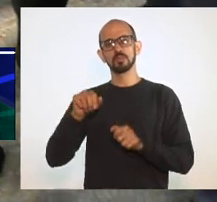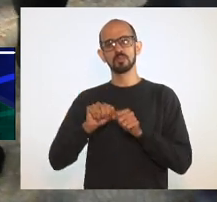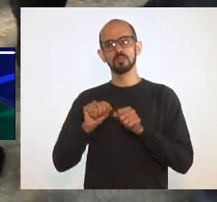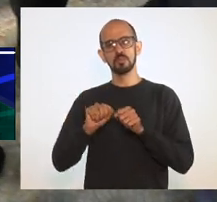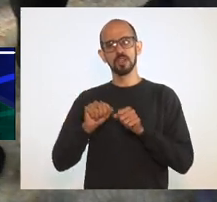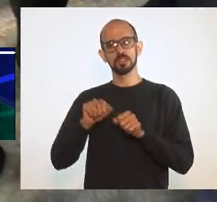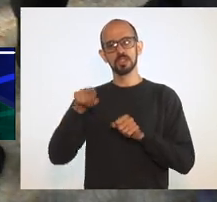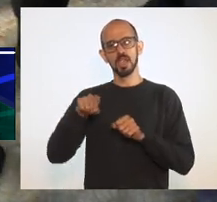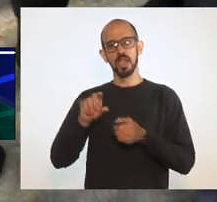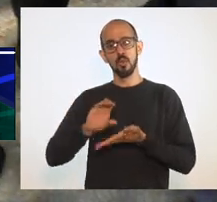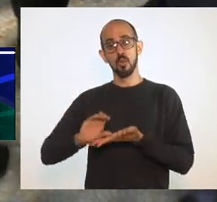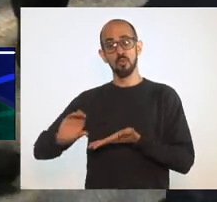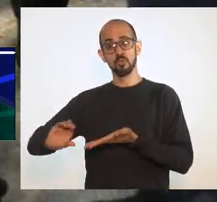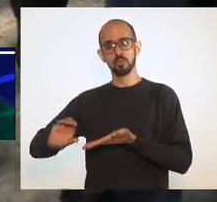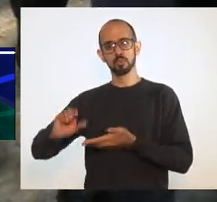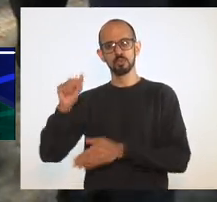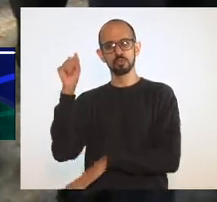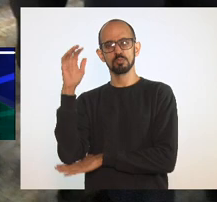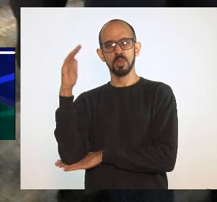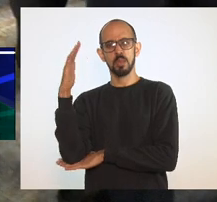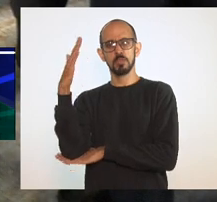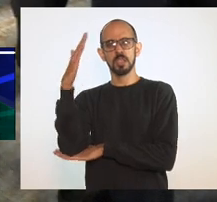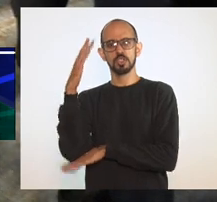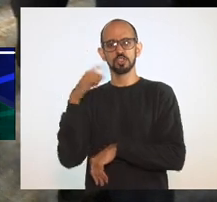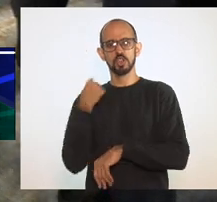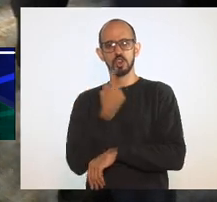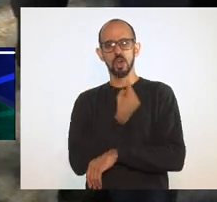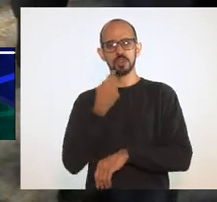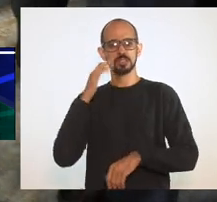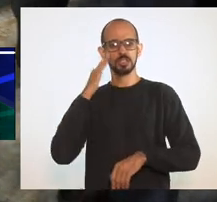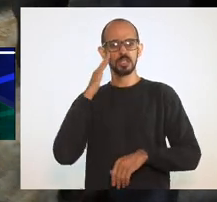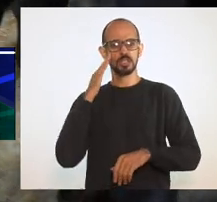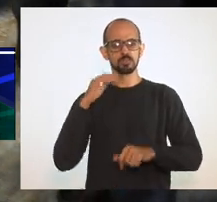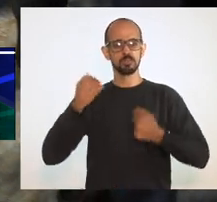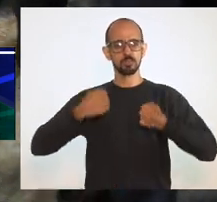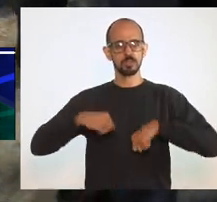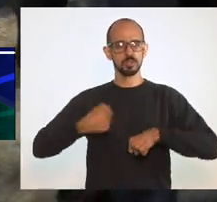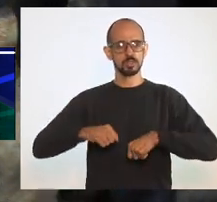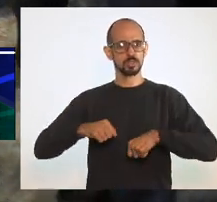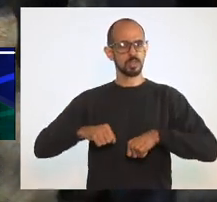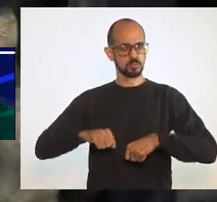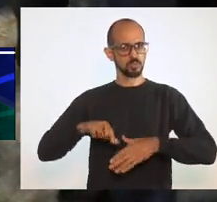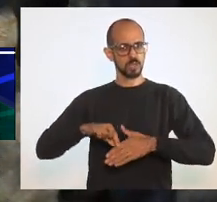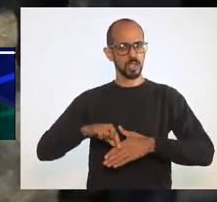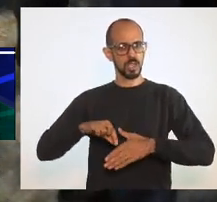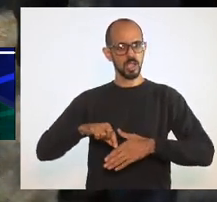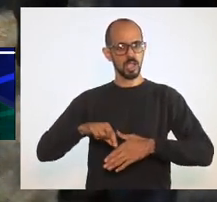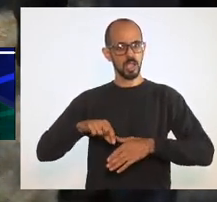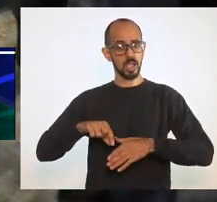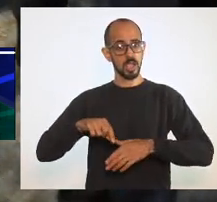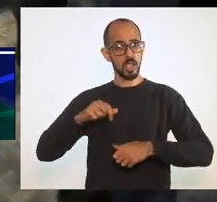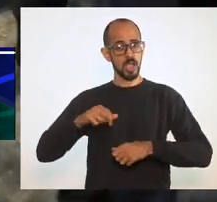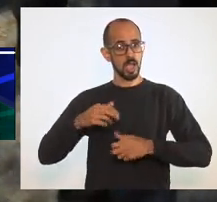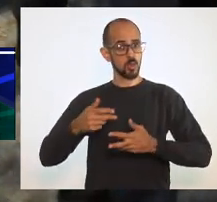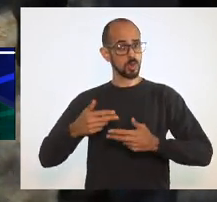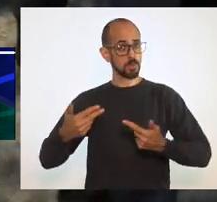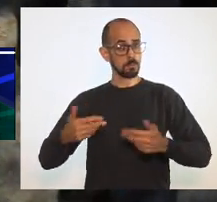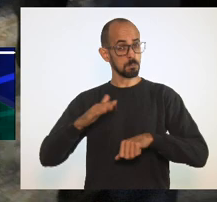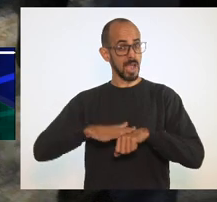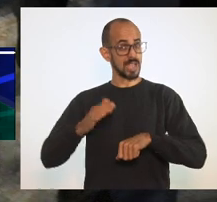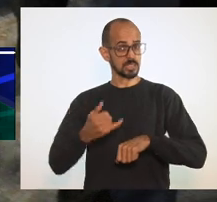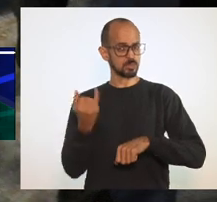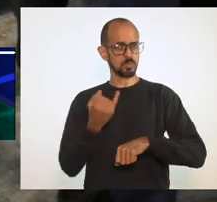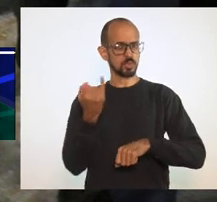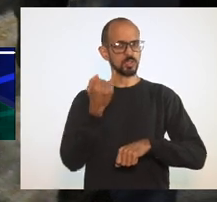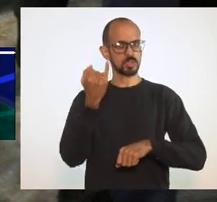Meio Ambiente, porque nós compreendemos também que precisamos ter prioridades. E os fundos se